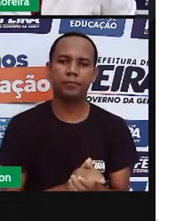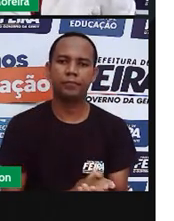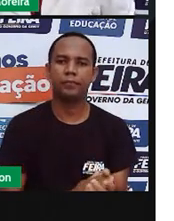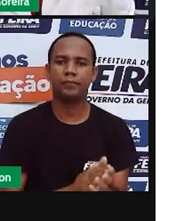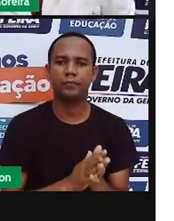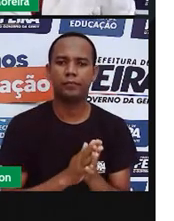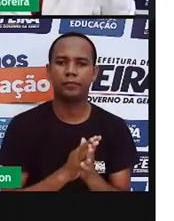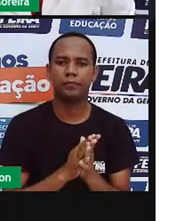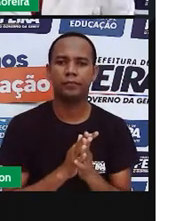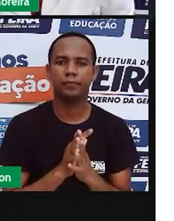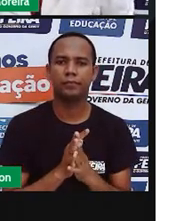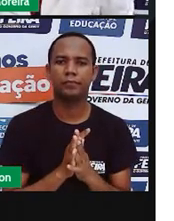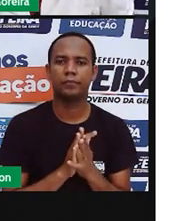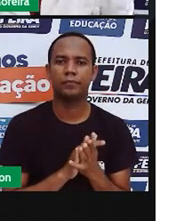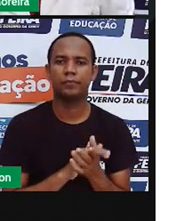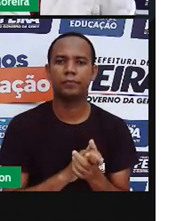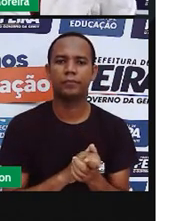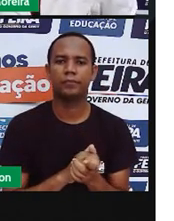Vamos lá.